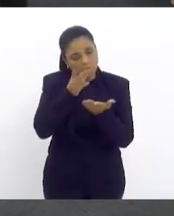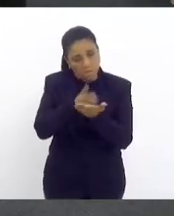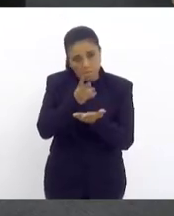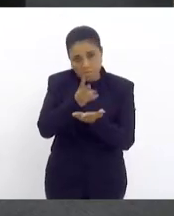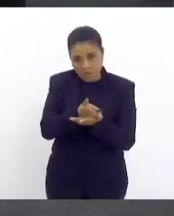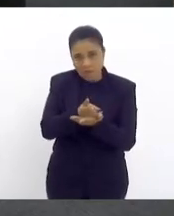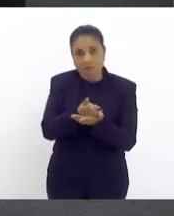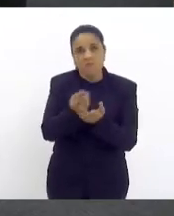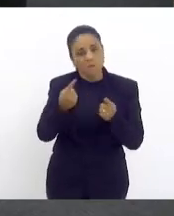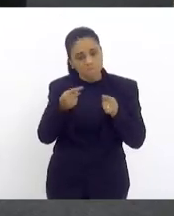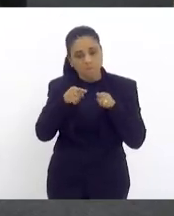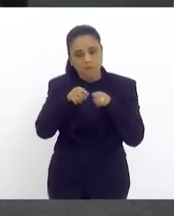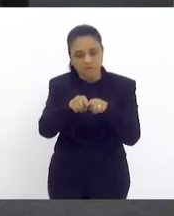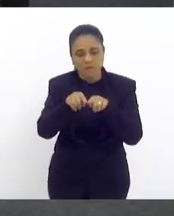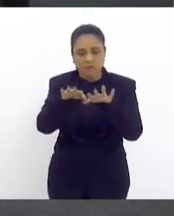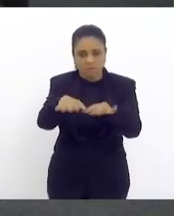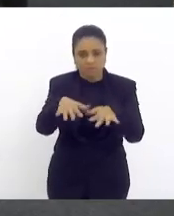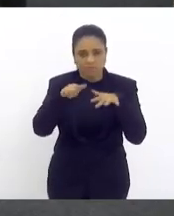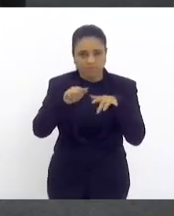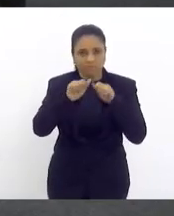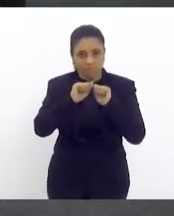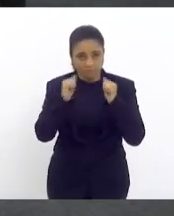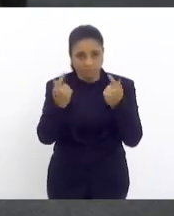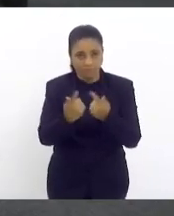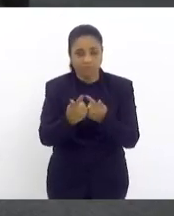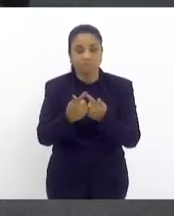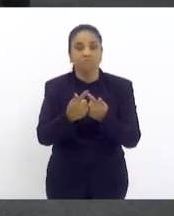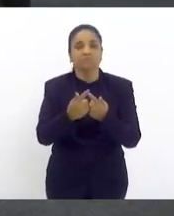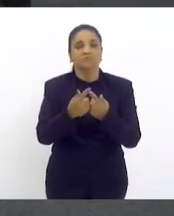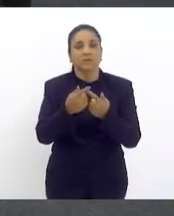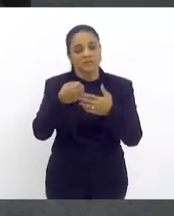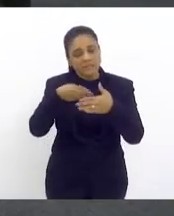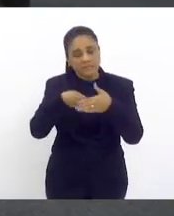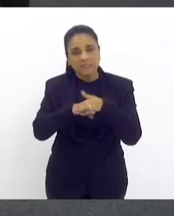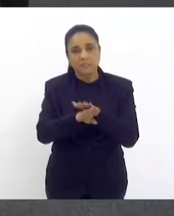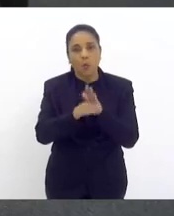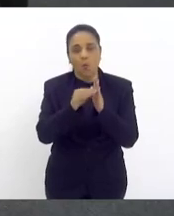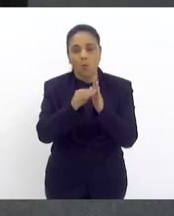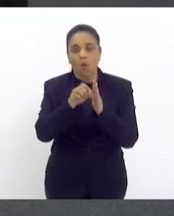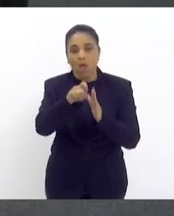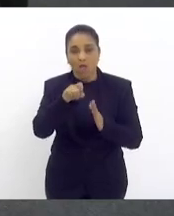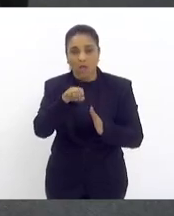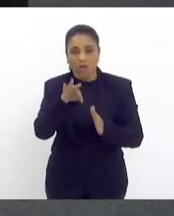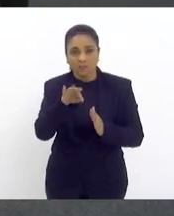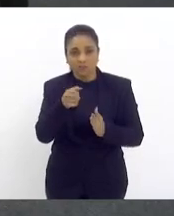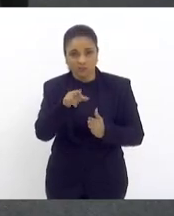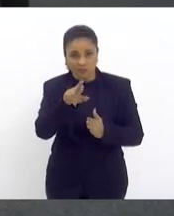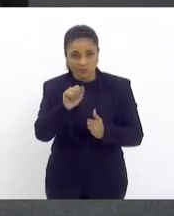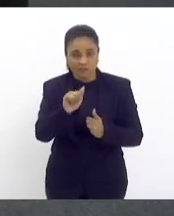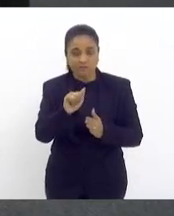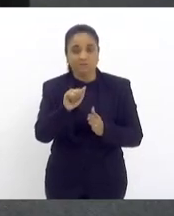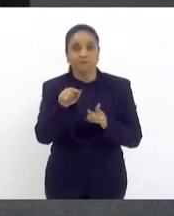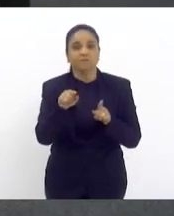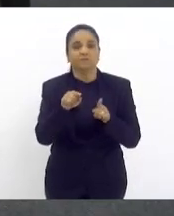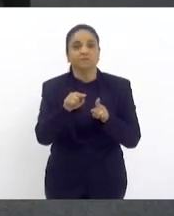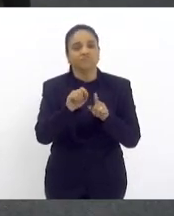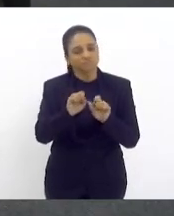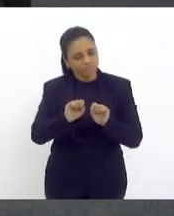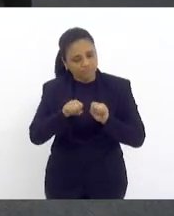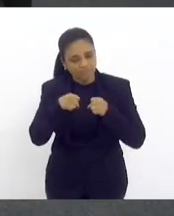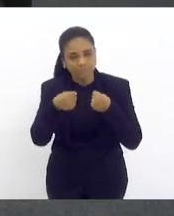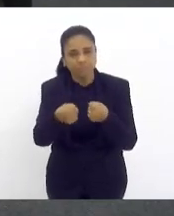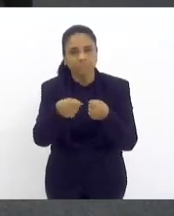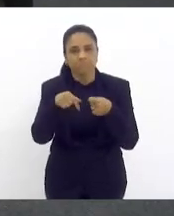presidência da casa realizou uma sessão extraordinária além da sessão ordinária que realizamos mas fizemos um esforço